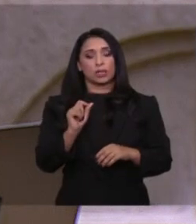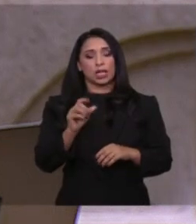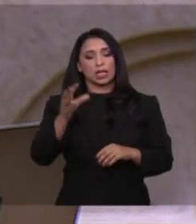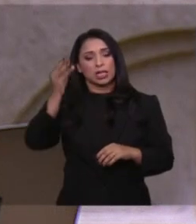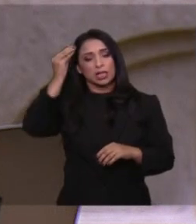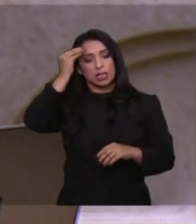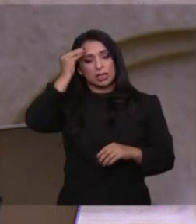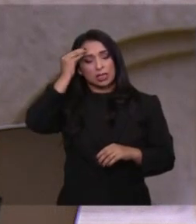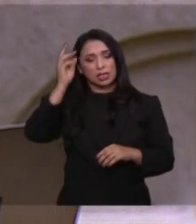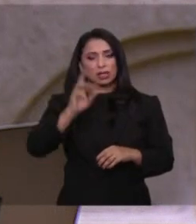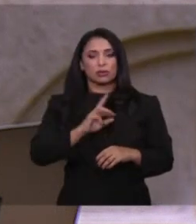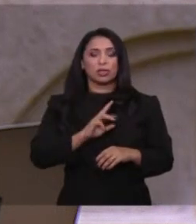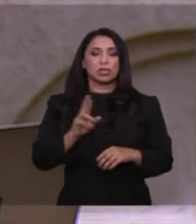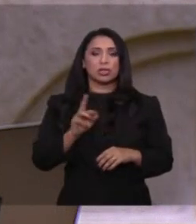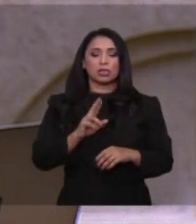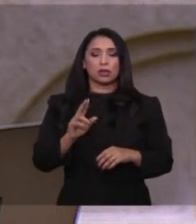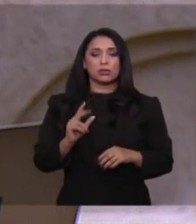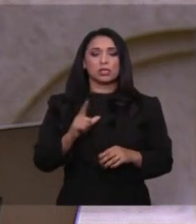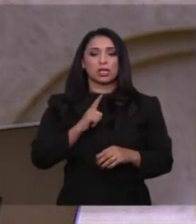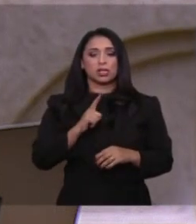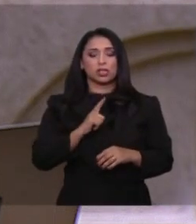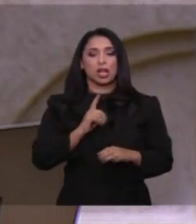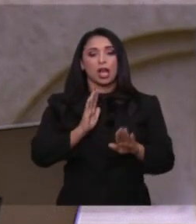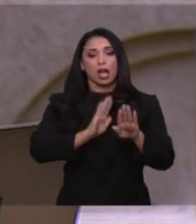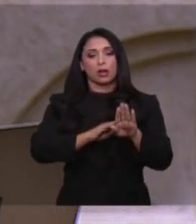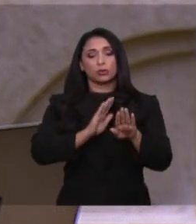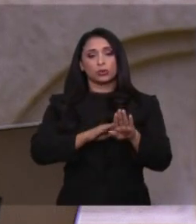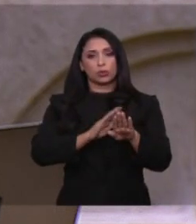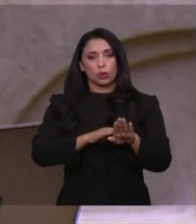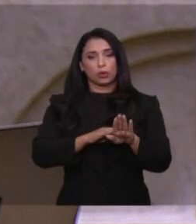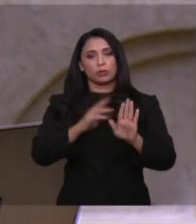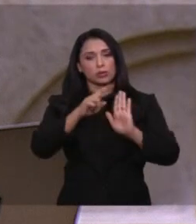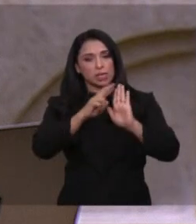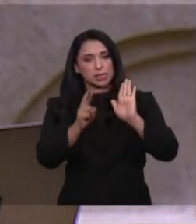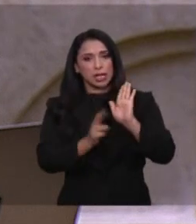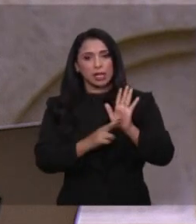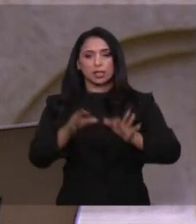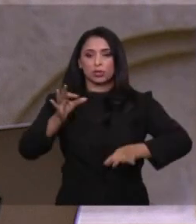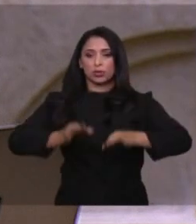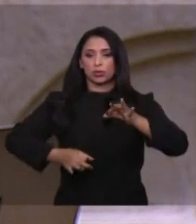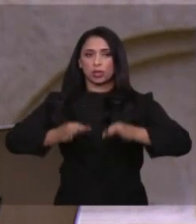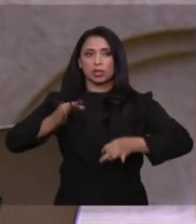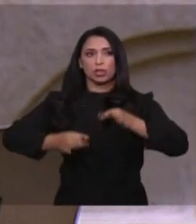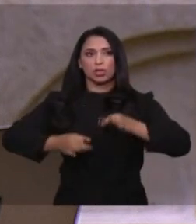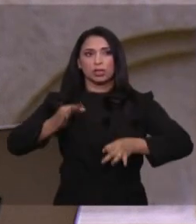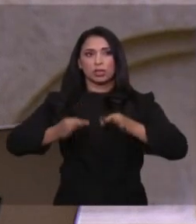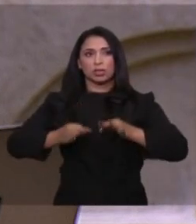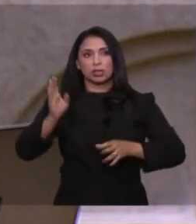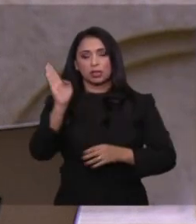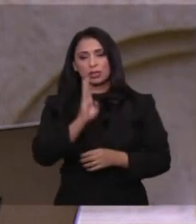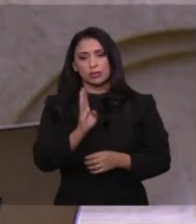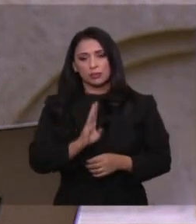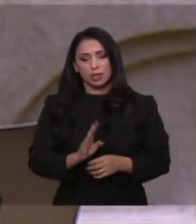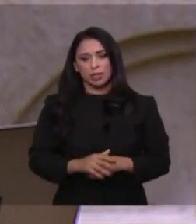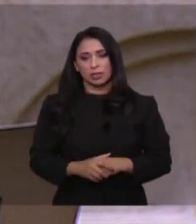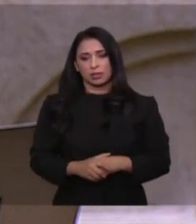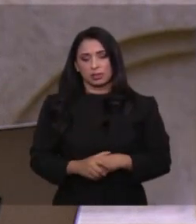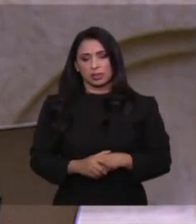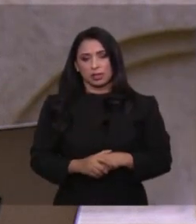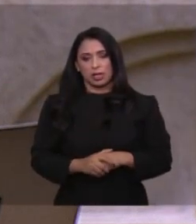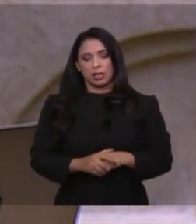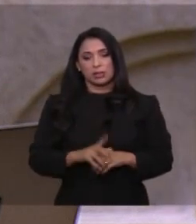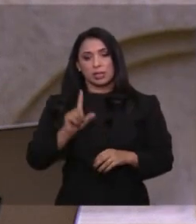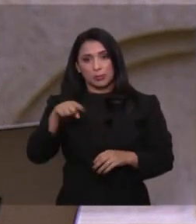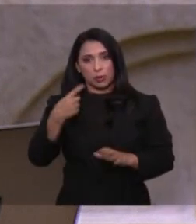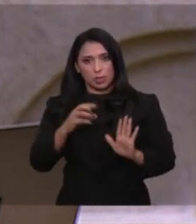entendendo pela sua não subsistência como figura autônoma no ordenamento jurídico brasileiro, após a constituição da Emenda